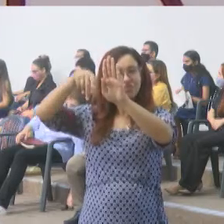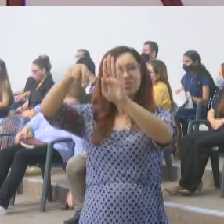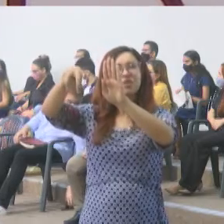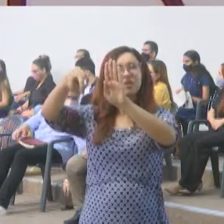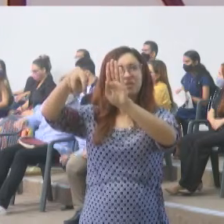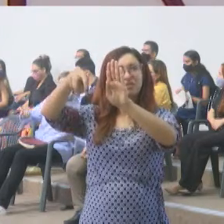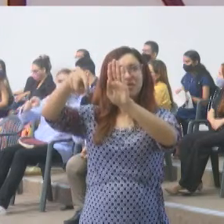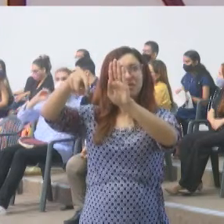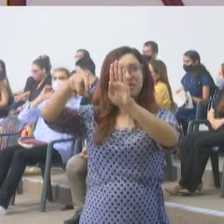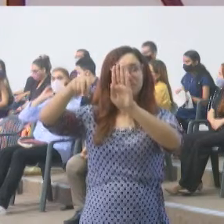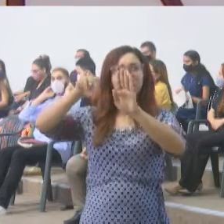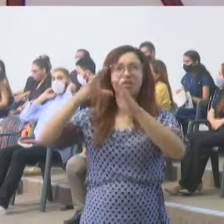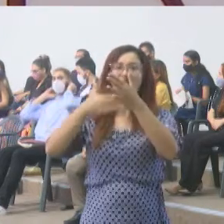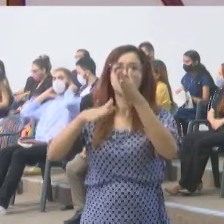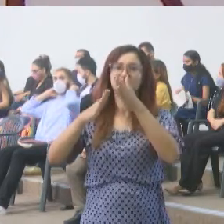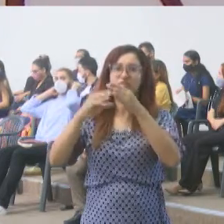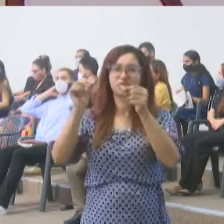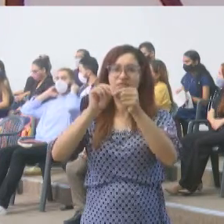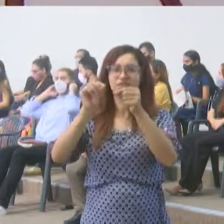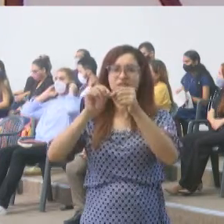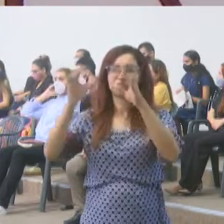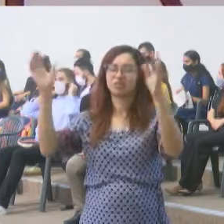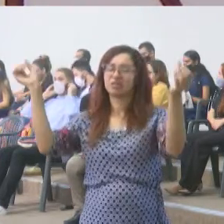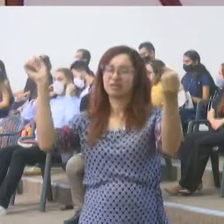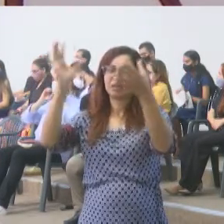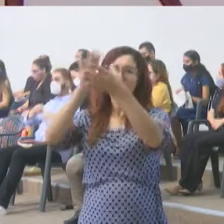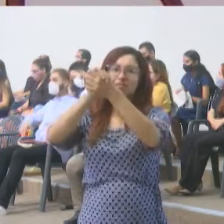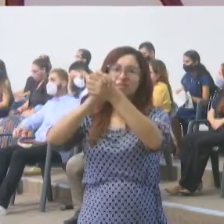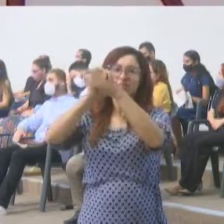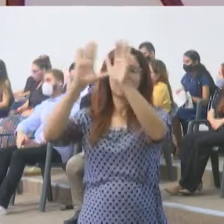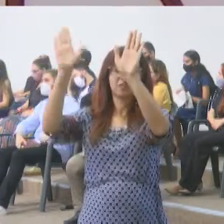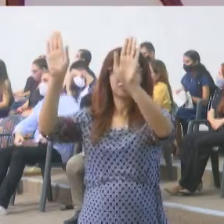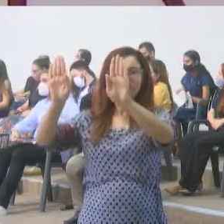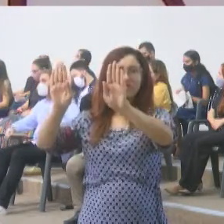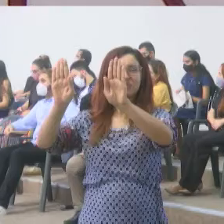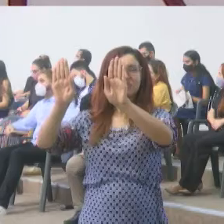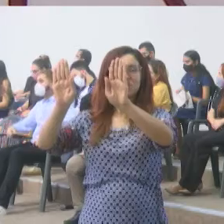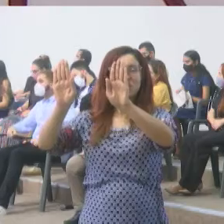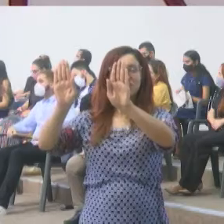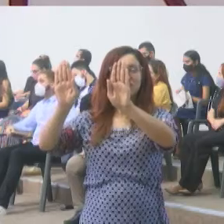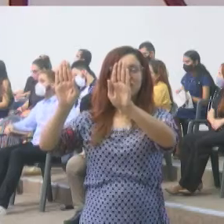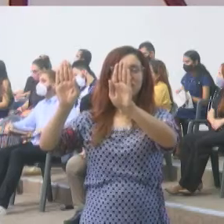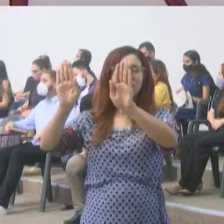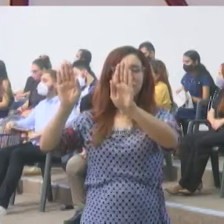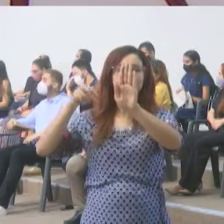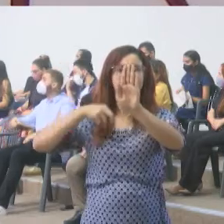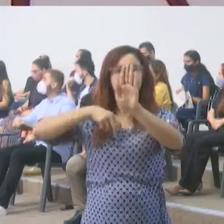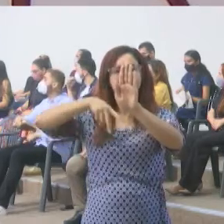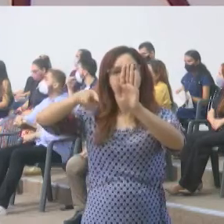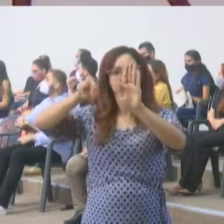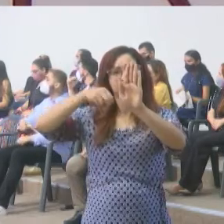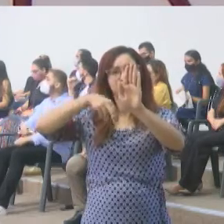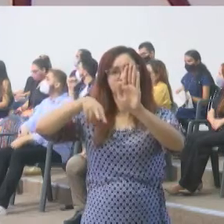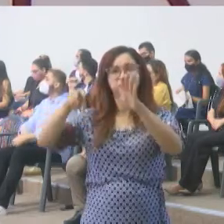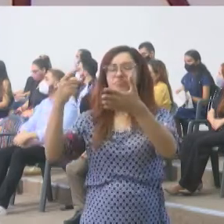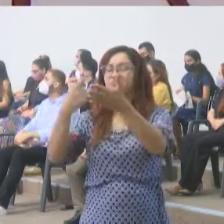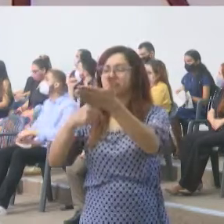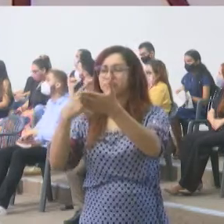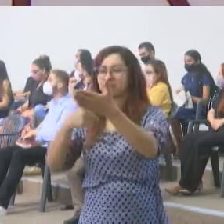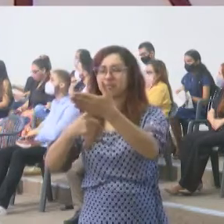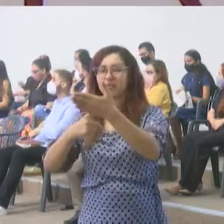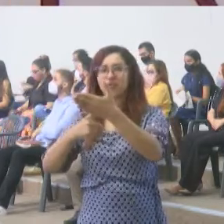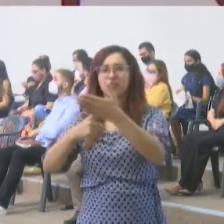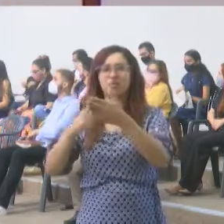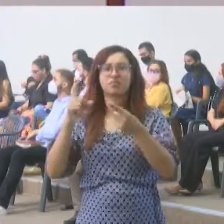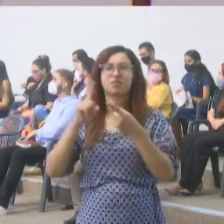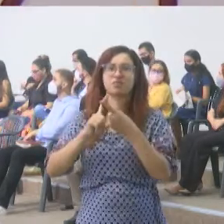cidade. Lá eram feitos os casamentos, lá eram resolvidas as picuinhas, lá eram registrados os contratos. Nesse caso aqui nós temos